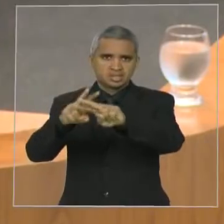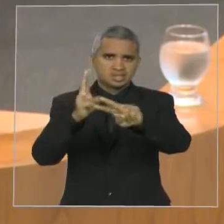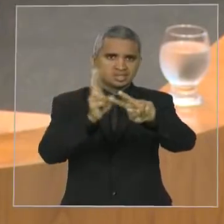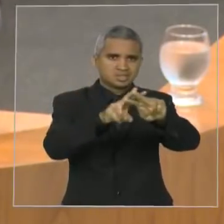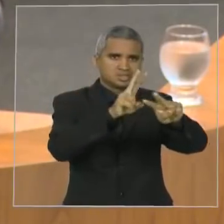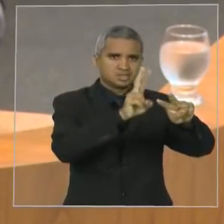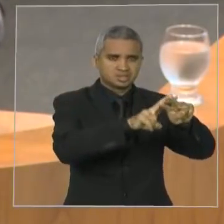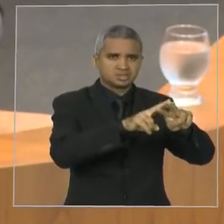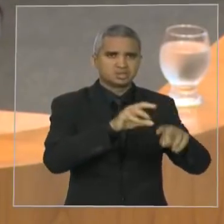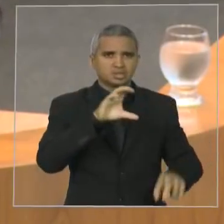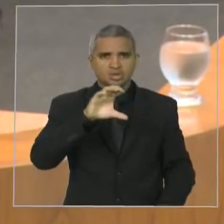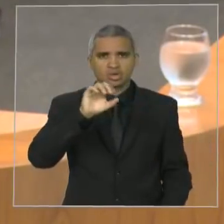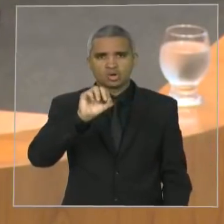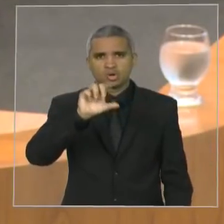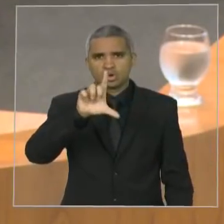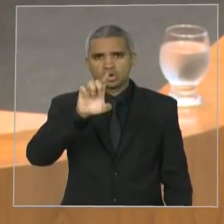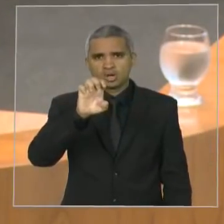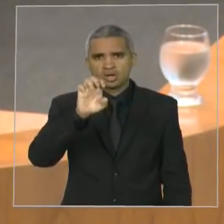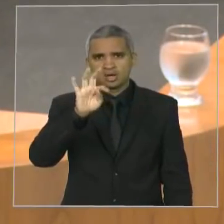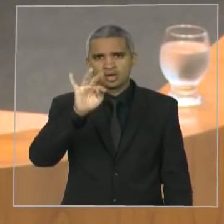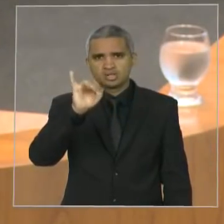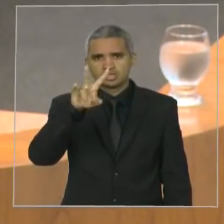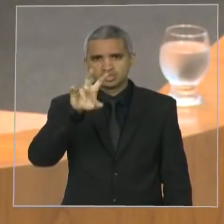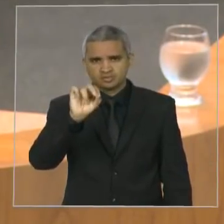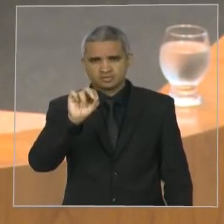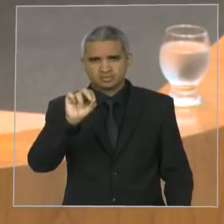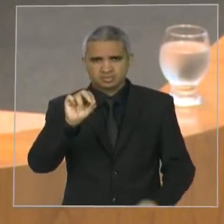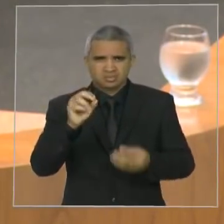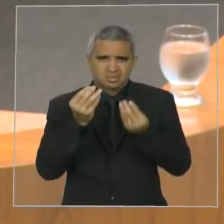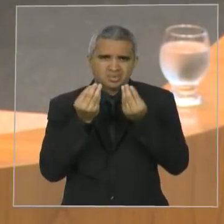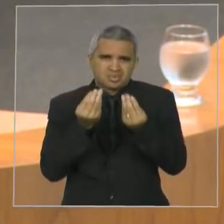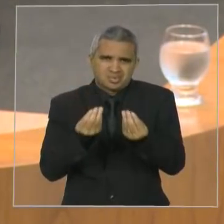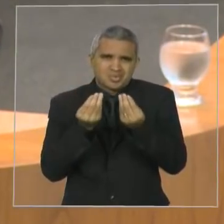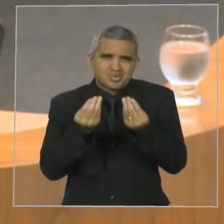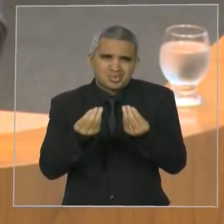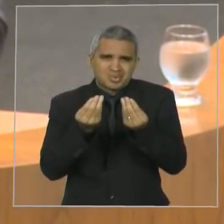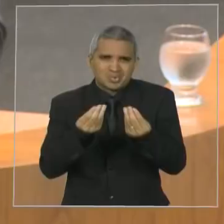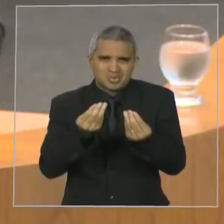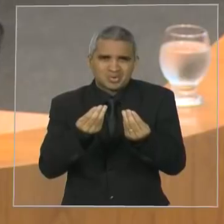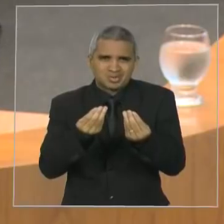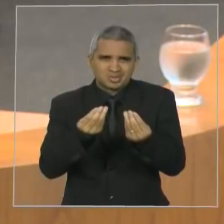e que disse textualmente que as Forças Armadas não vão ter poder de polícia.